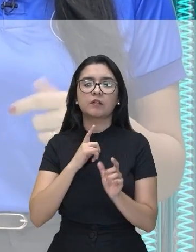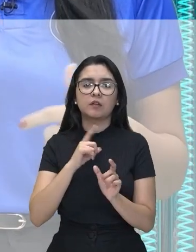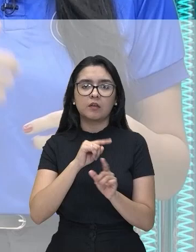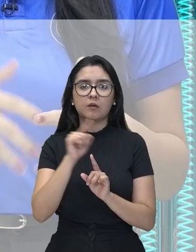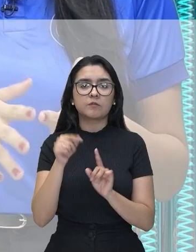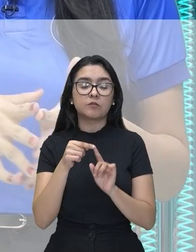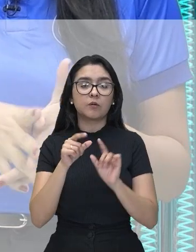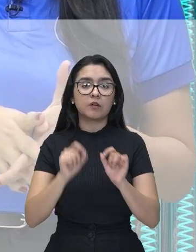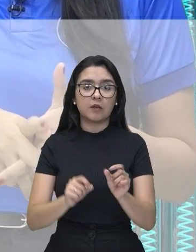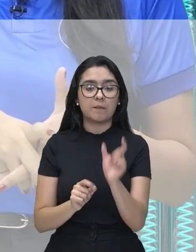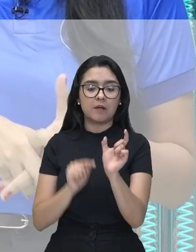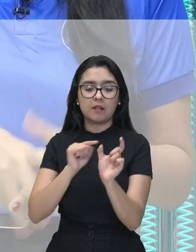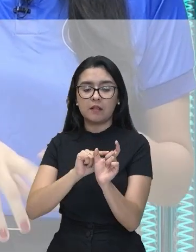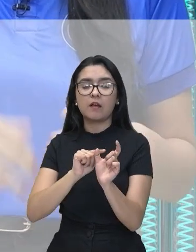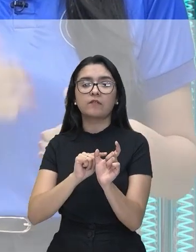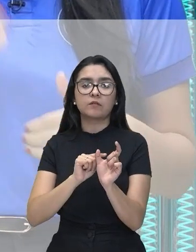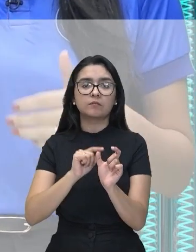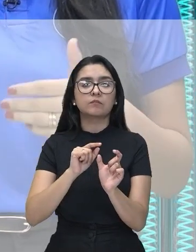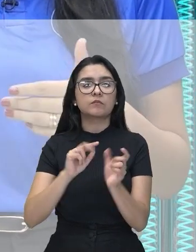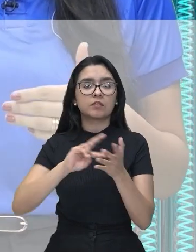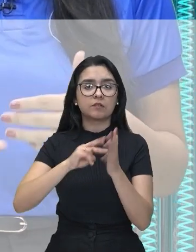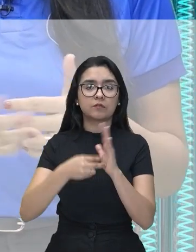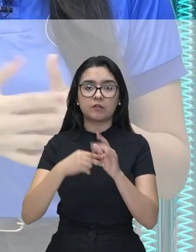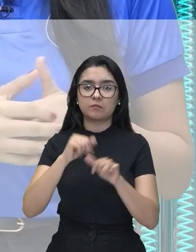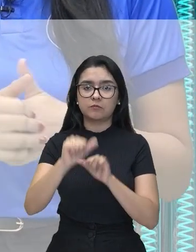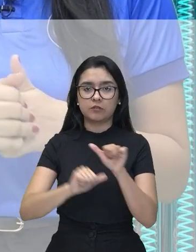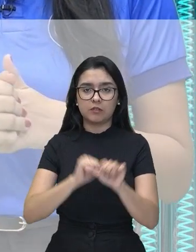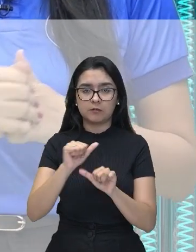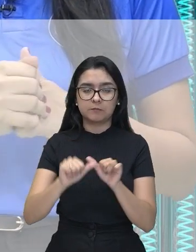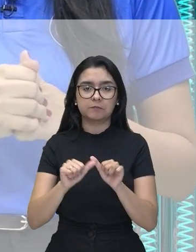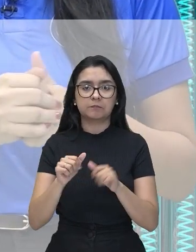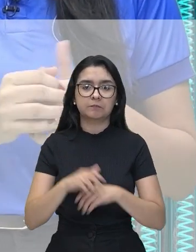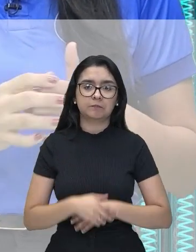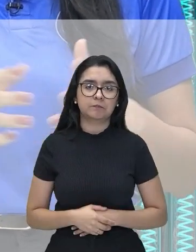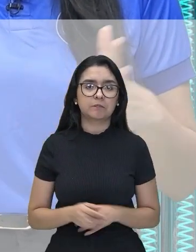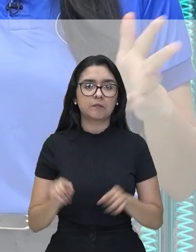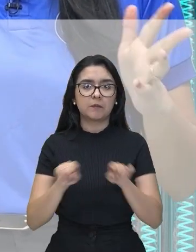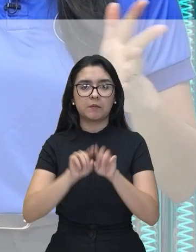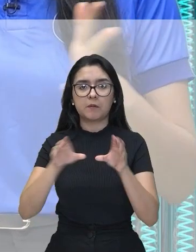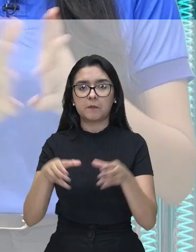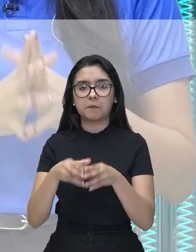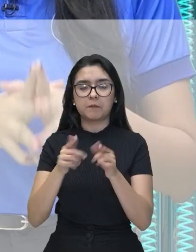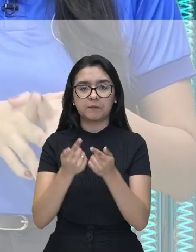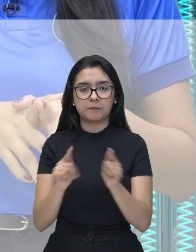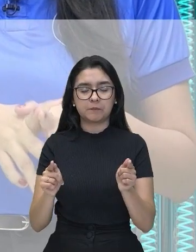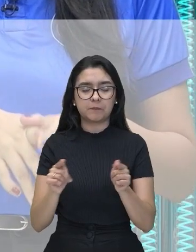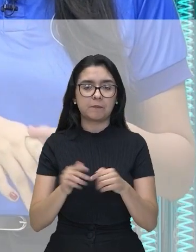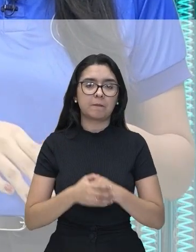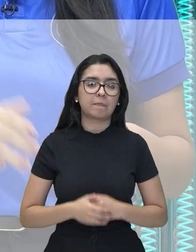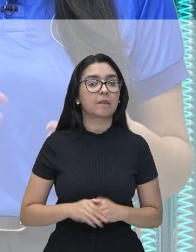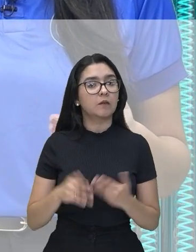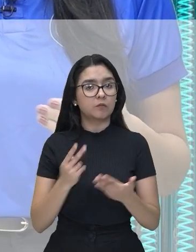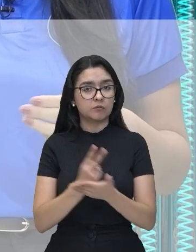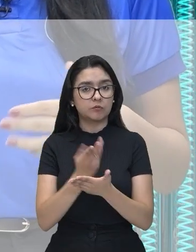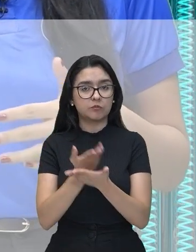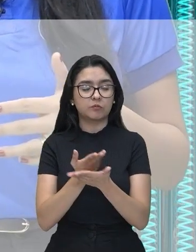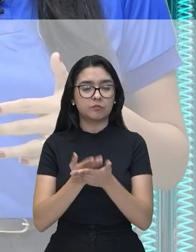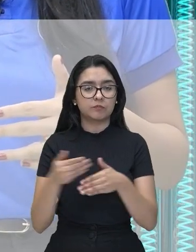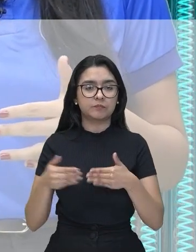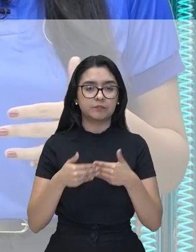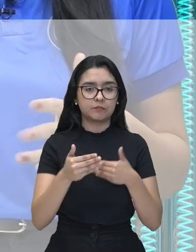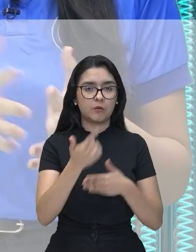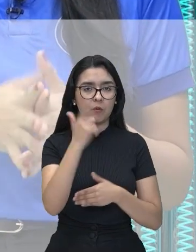mudar o significado da palavra lá, mudar a classe gramatical. E agora, ainda sobre isso, nós vamos ver sobre